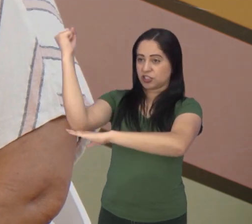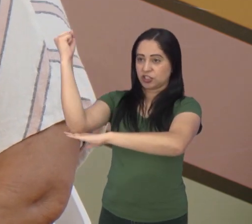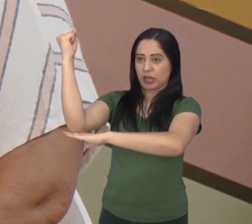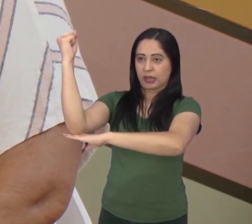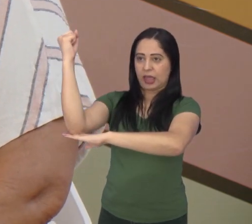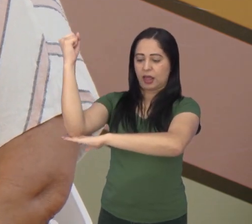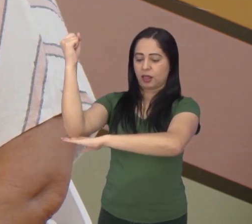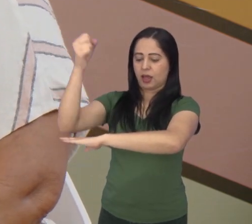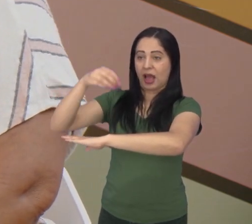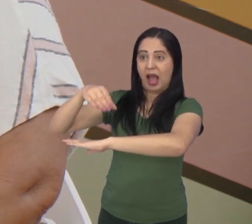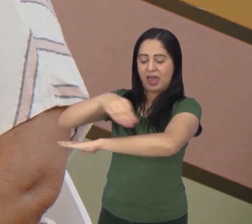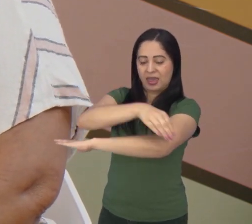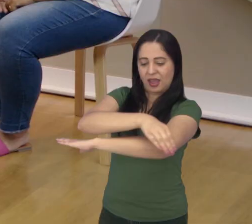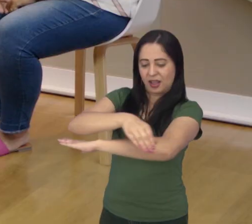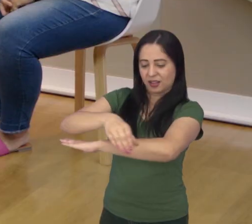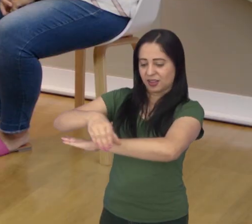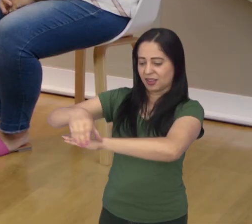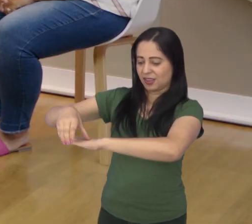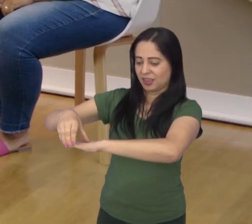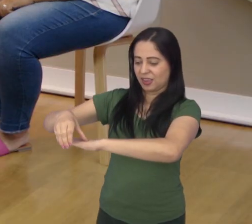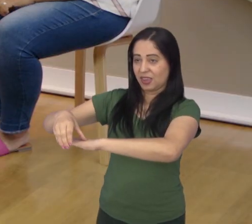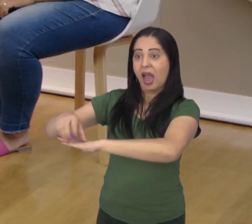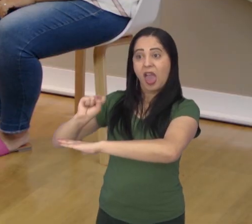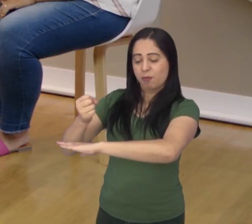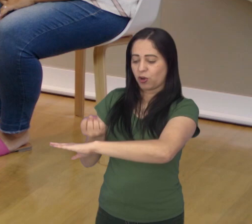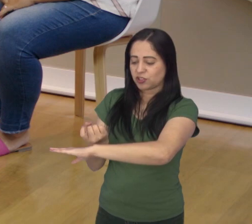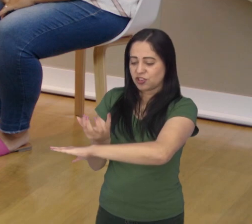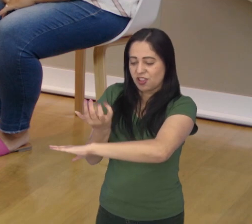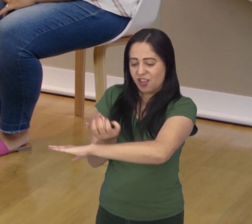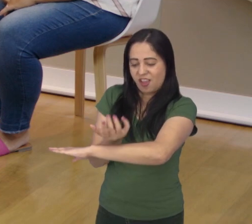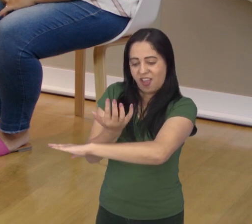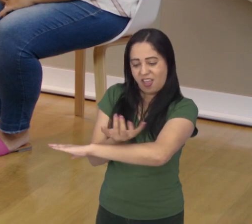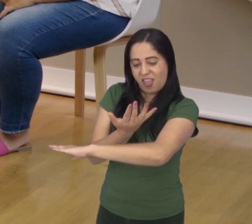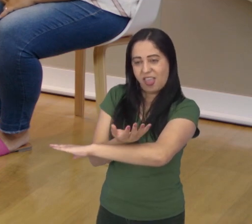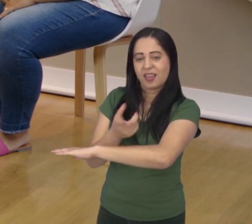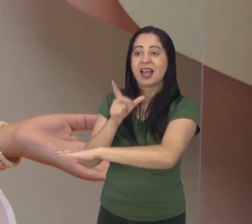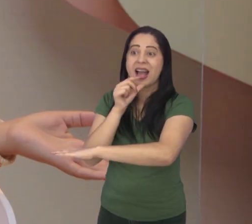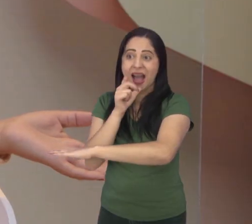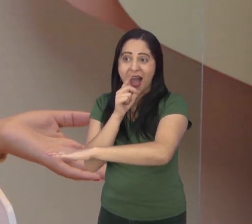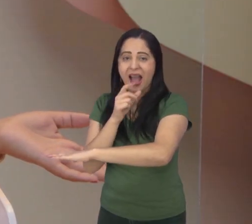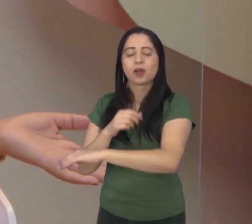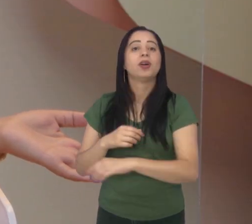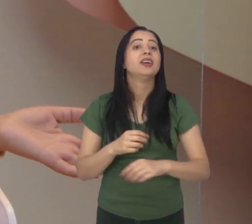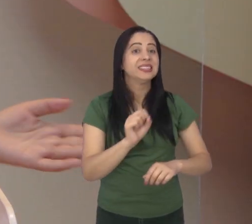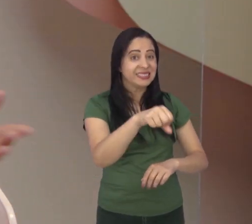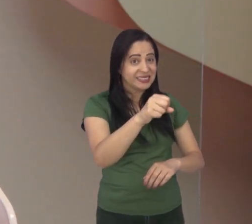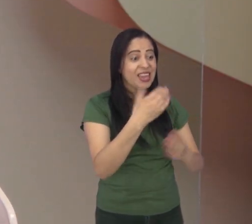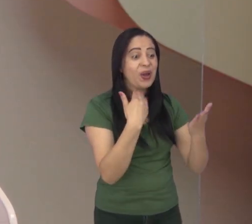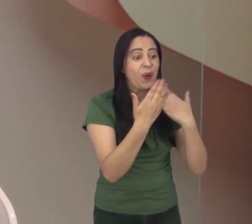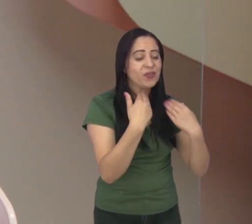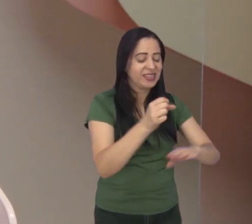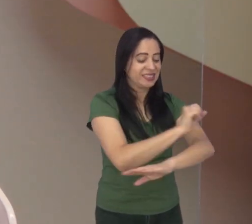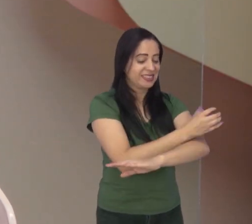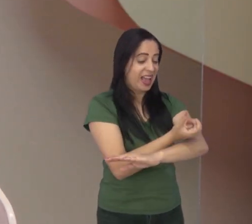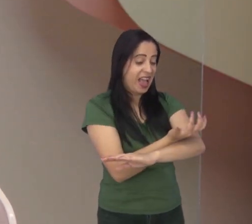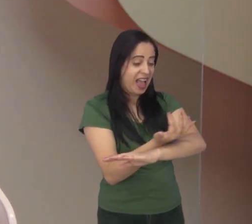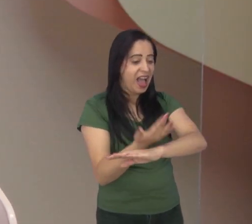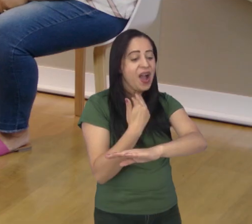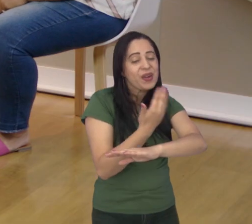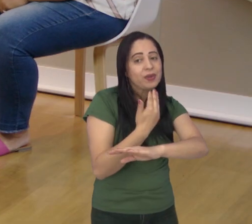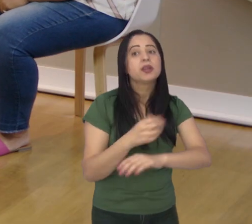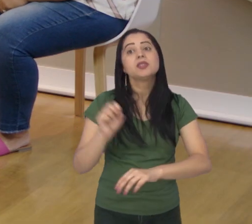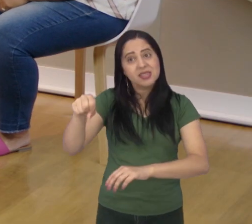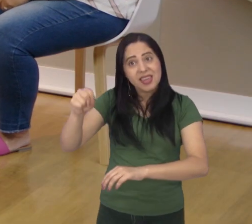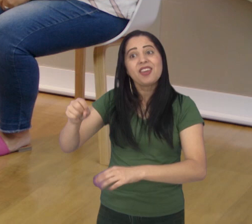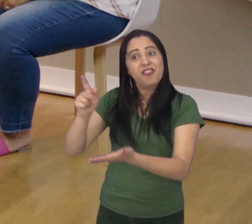janela que tenha realmente um pouco mais de claridade. Claridade, água. Isso. Conversar de vez em quando, não custa Nossa, nada. isso é o que mais a gente precisa